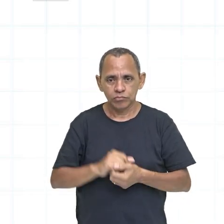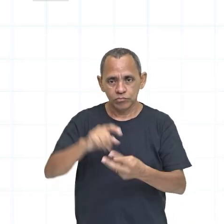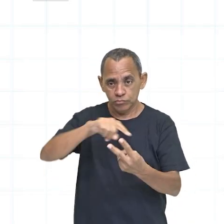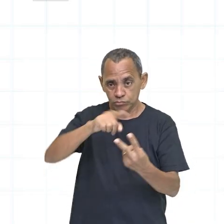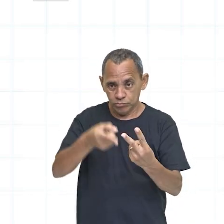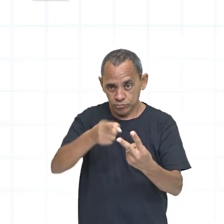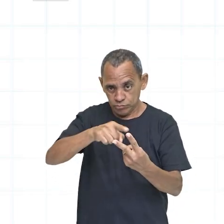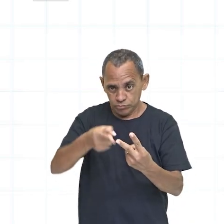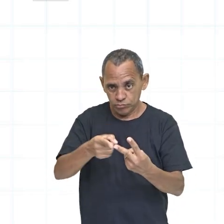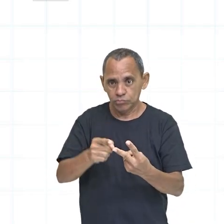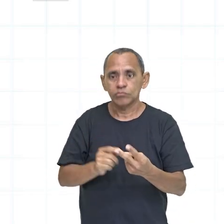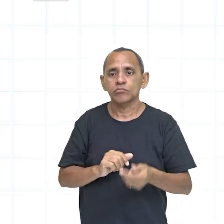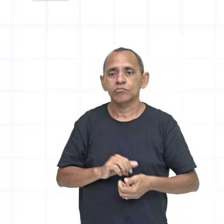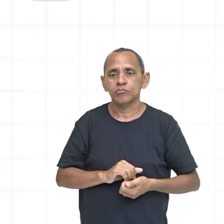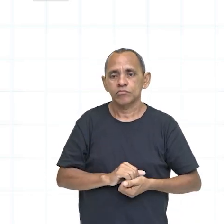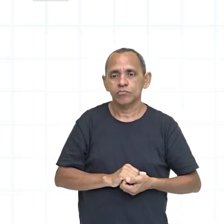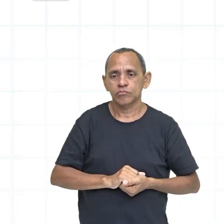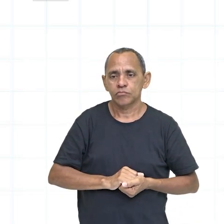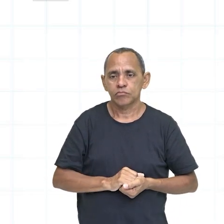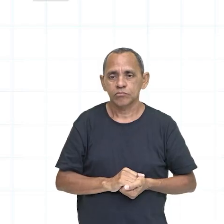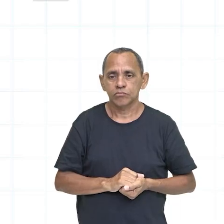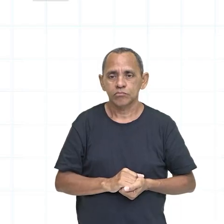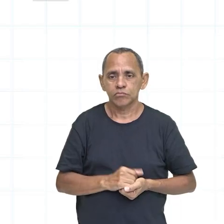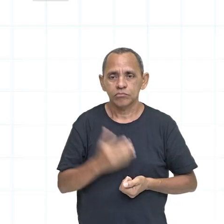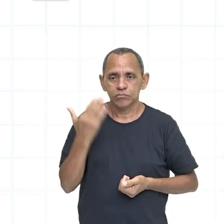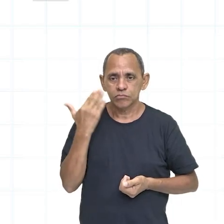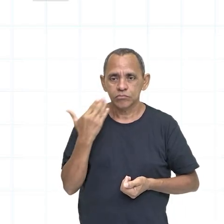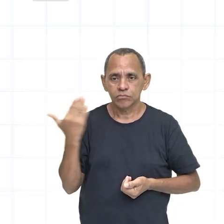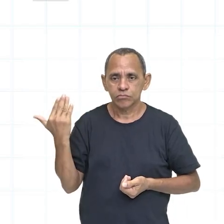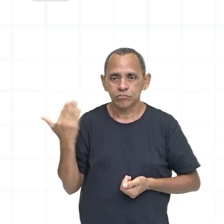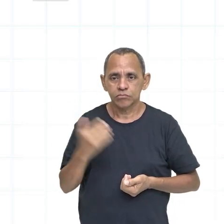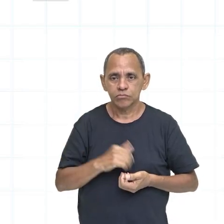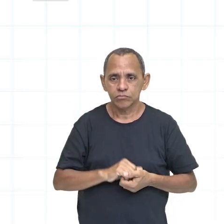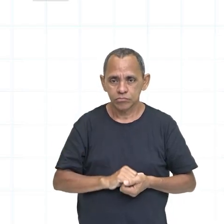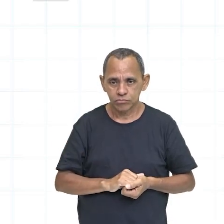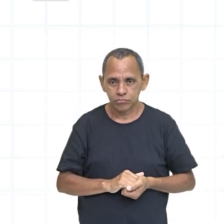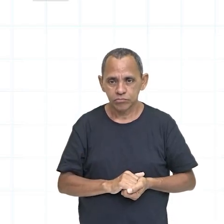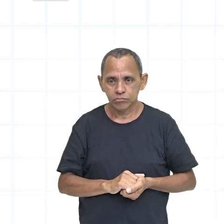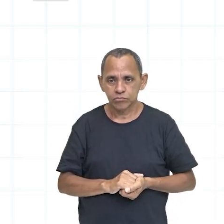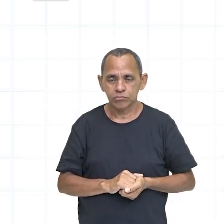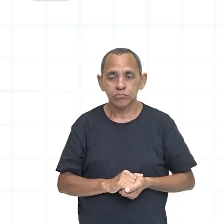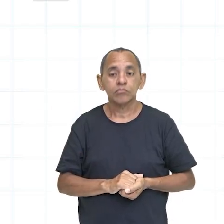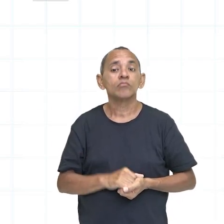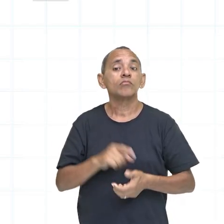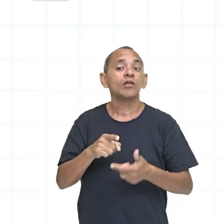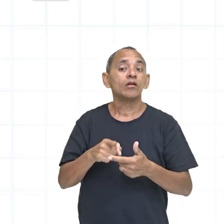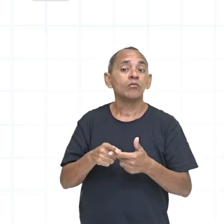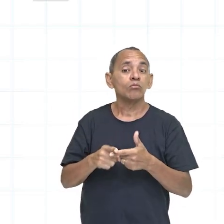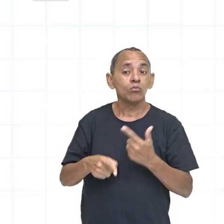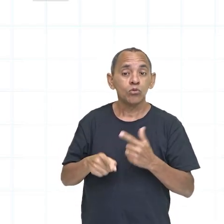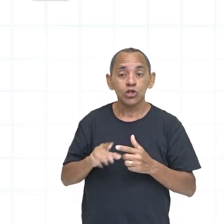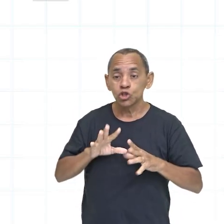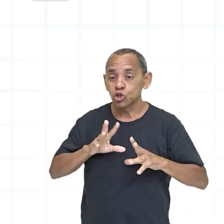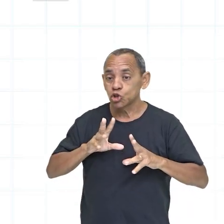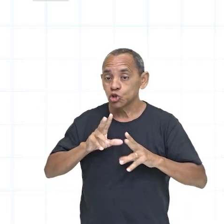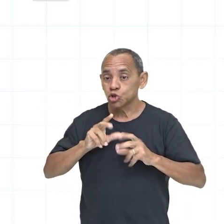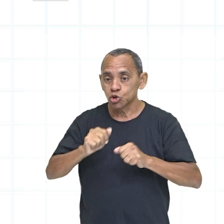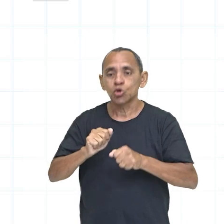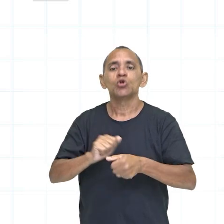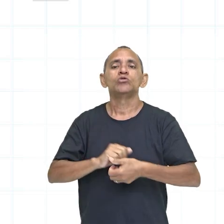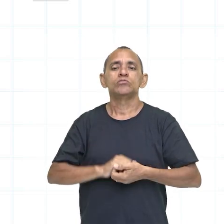Aí eu tenho ali aquele outro, né, o terceiro, all motor vehicles prohibited. Proibido todo tipo de